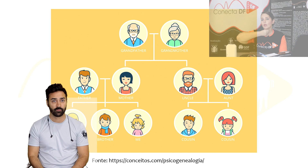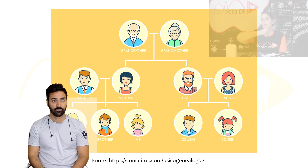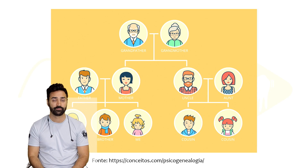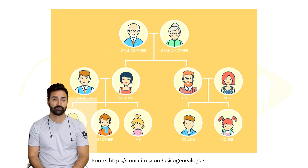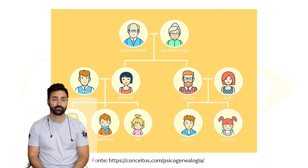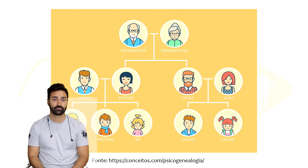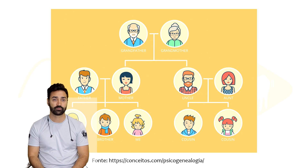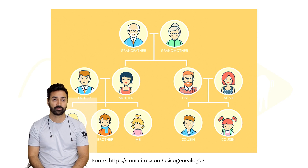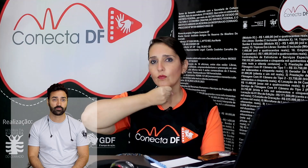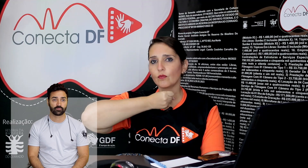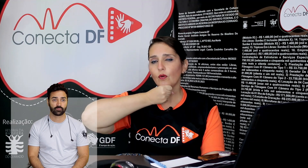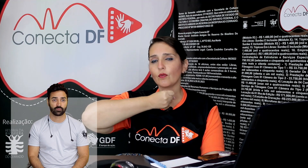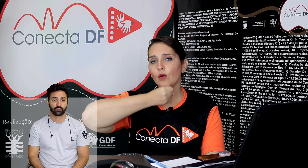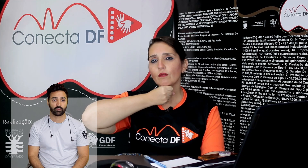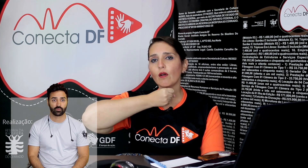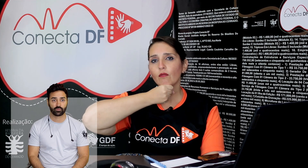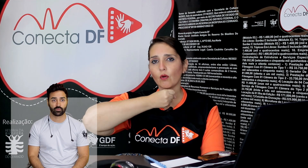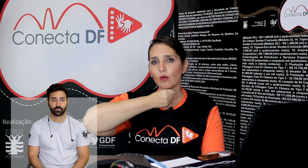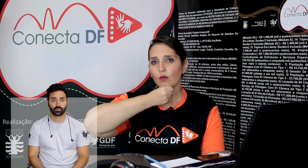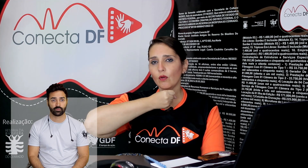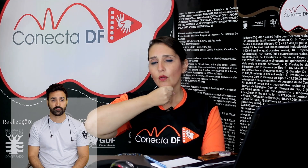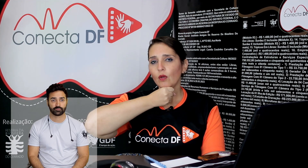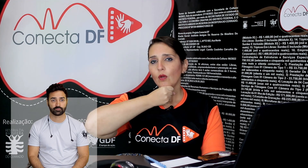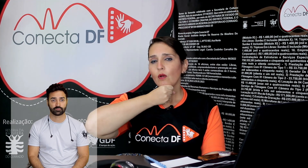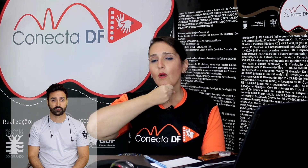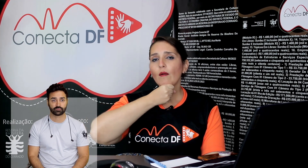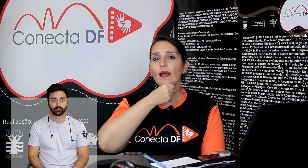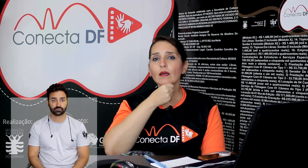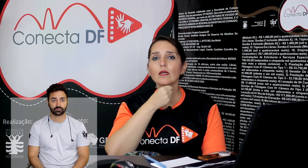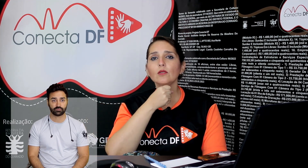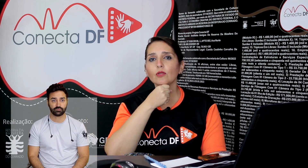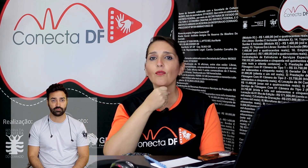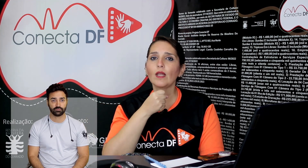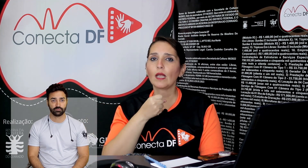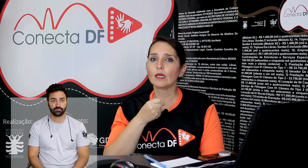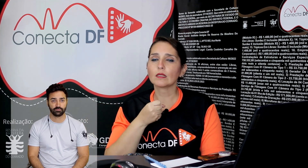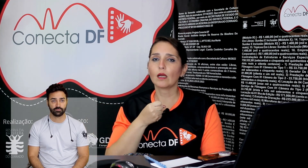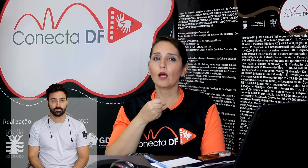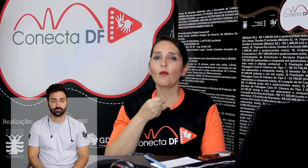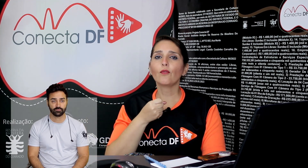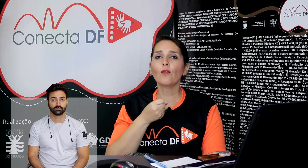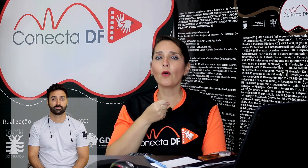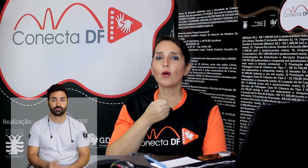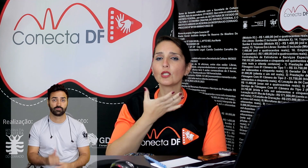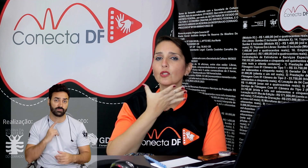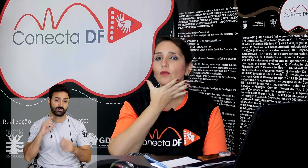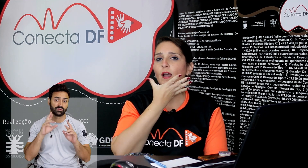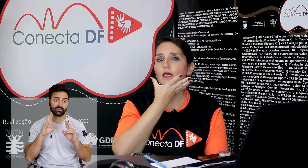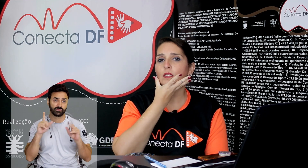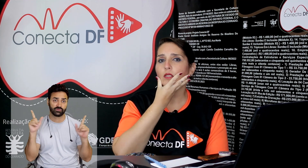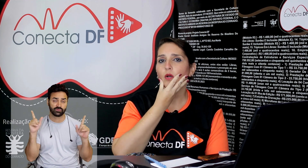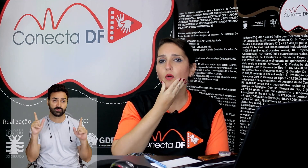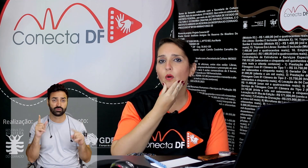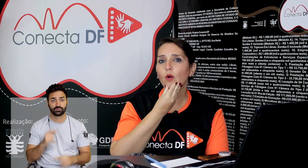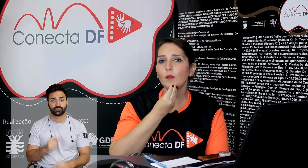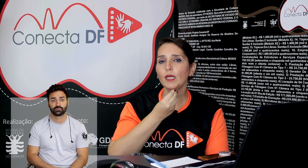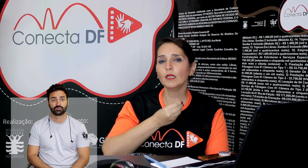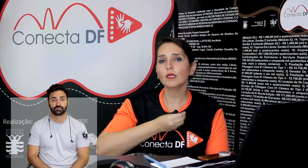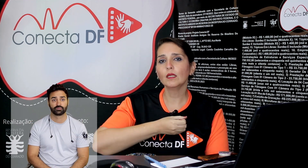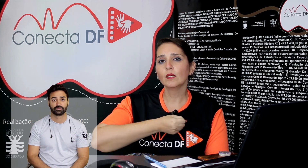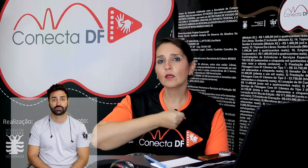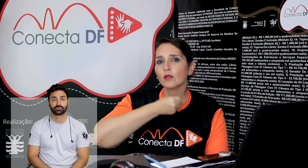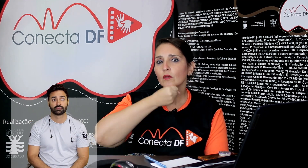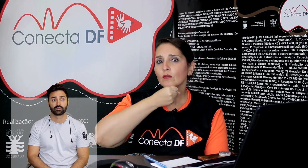aqui no queixo. Vovô e vovó. Qual é a grande diferença? Vovô a gente faz